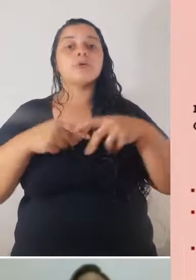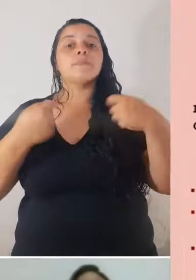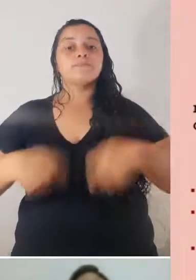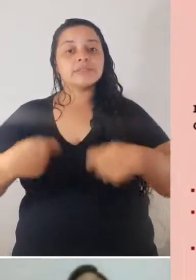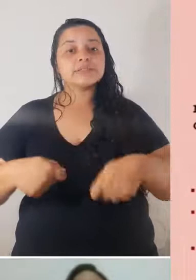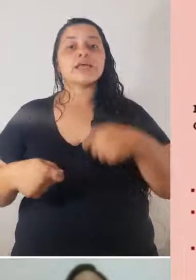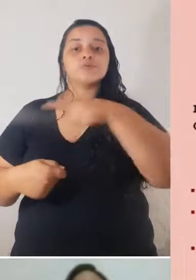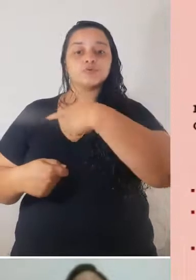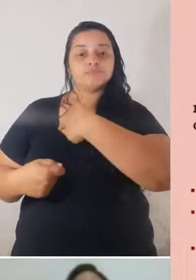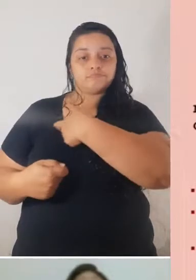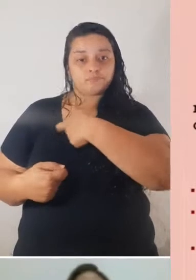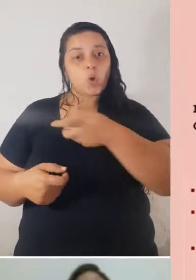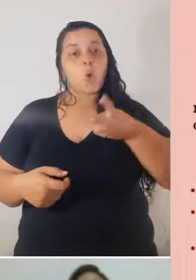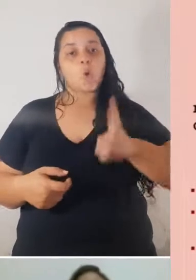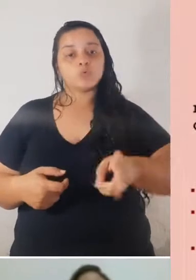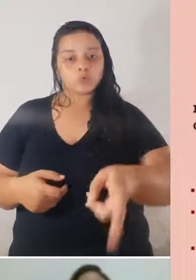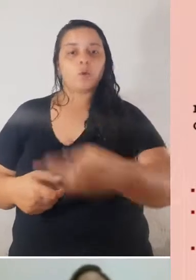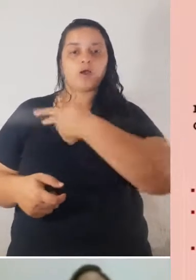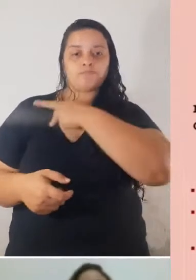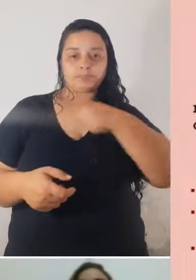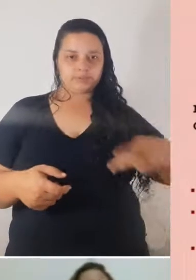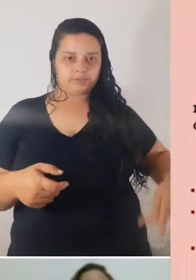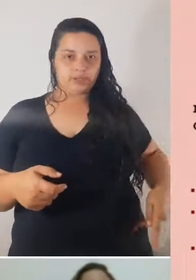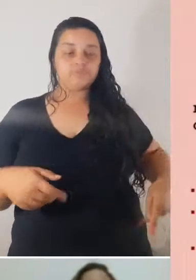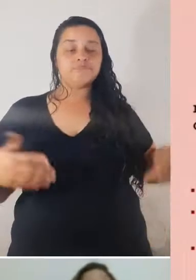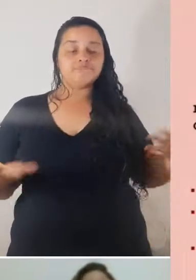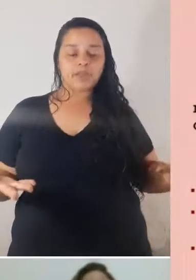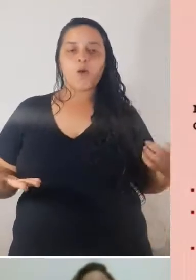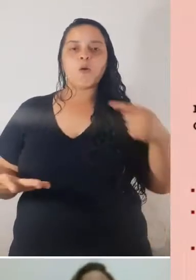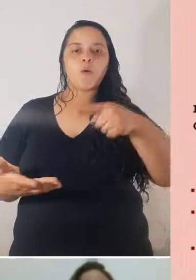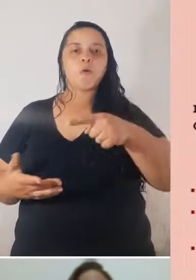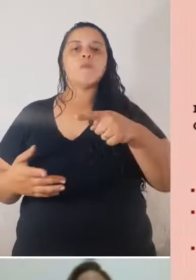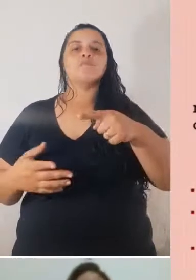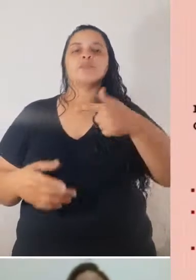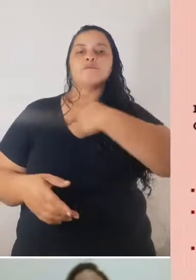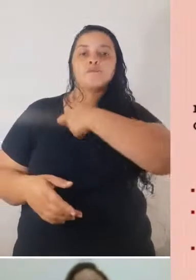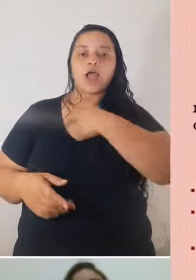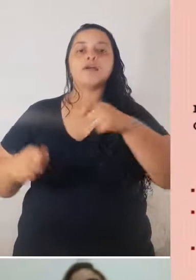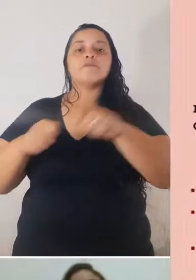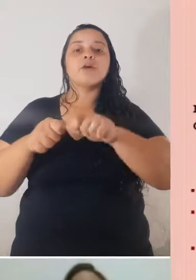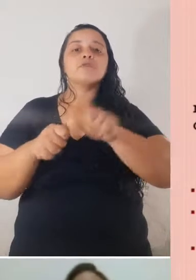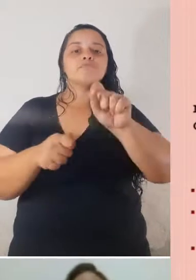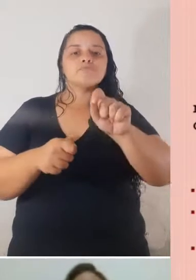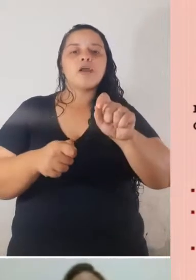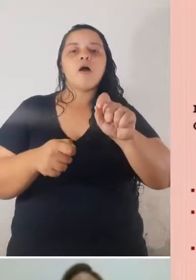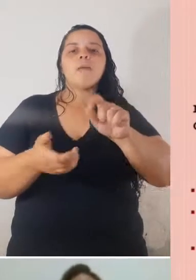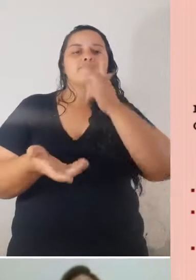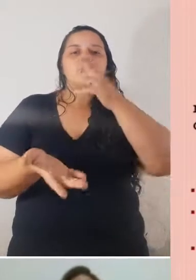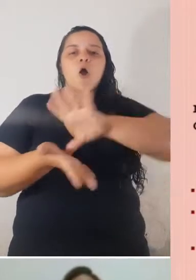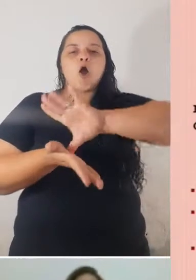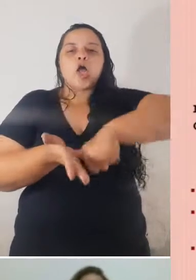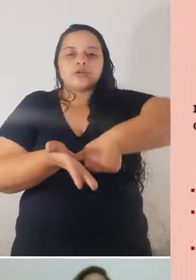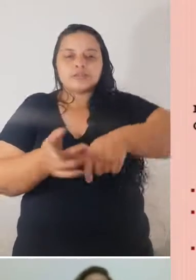que ele permanecesse no poder. Vargas, então, vai dar um golpe de Estado e vai declarar uma ditadura.